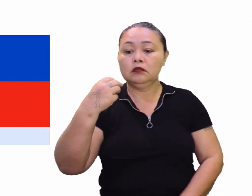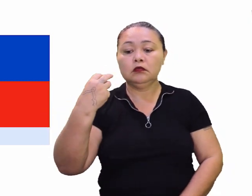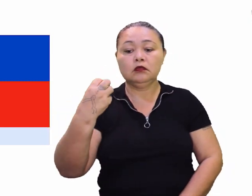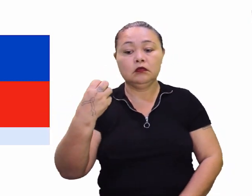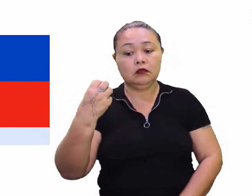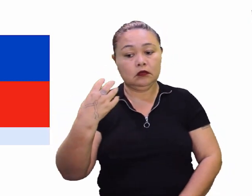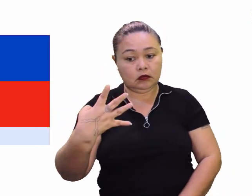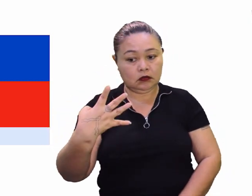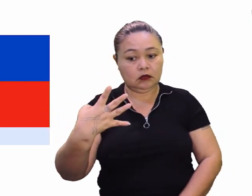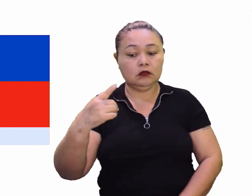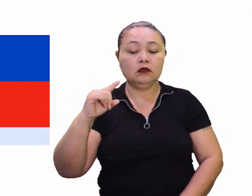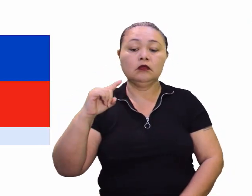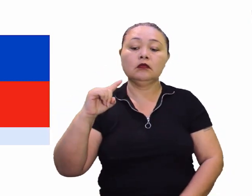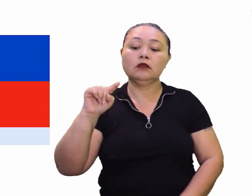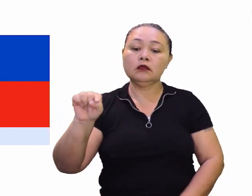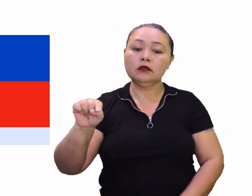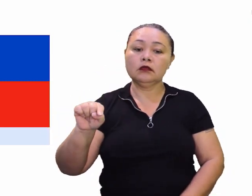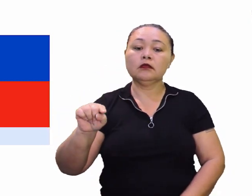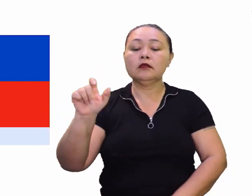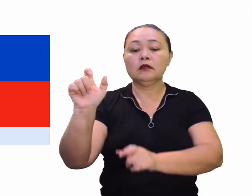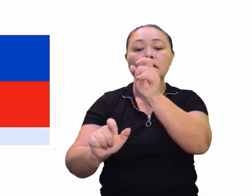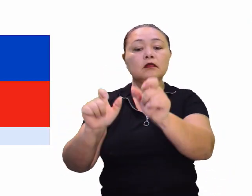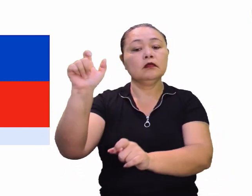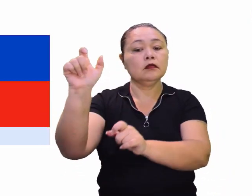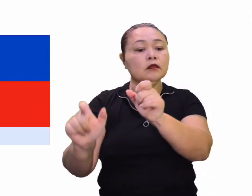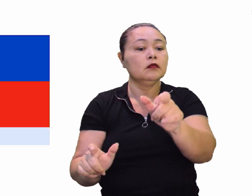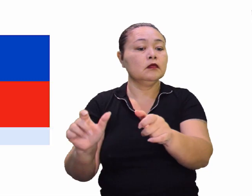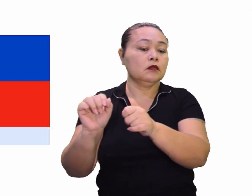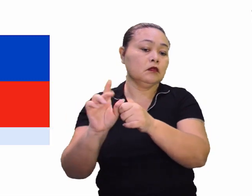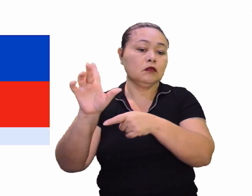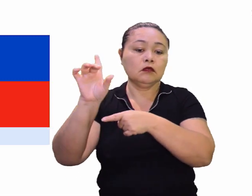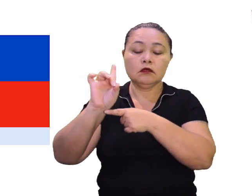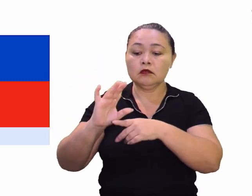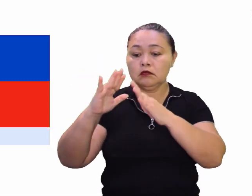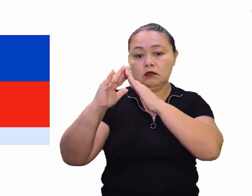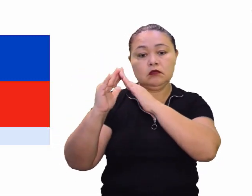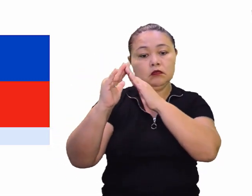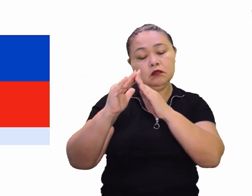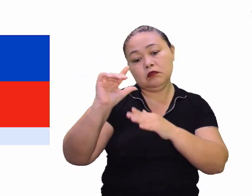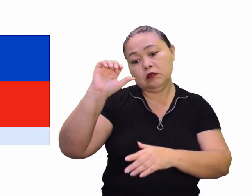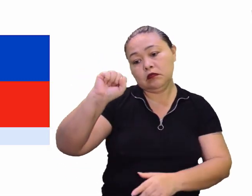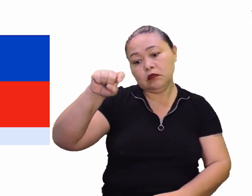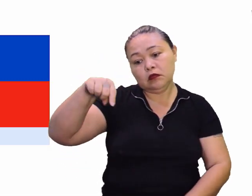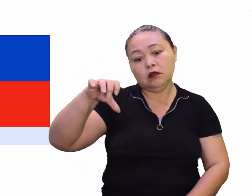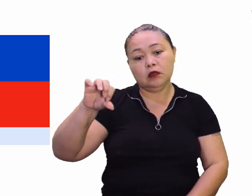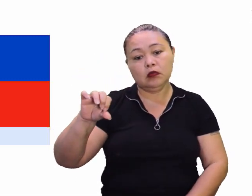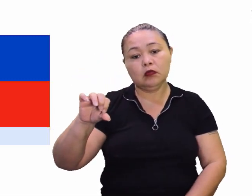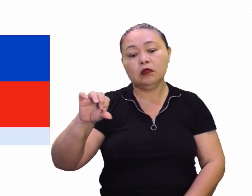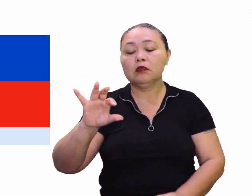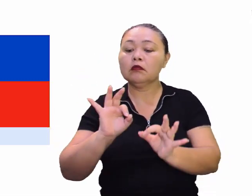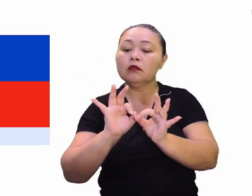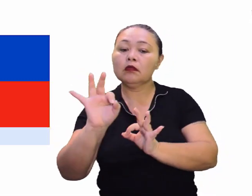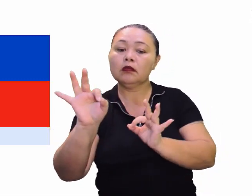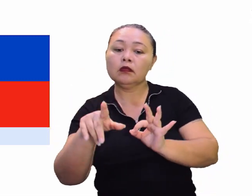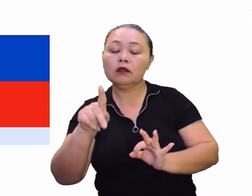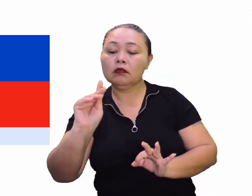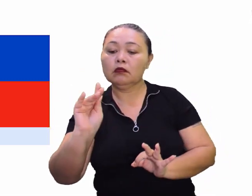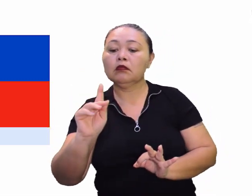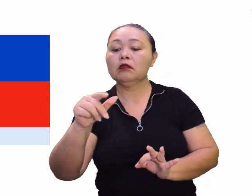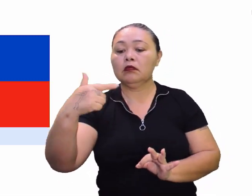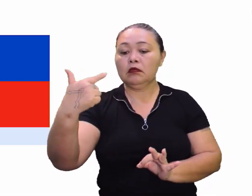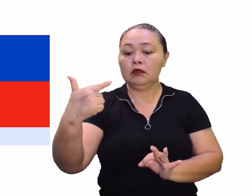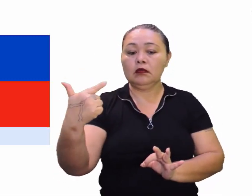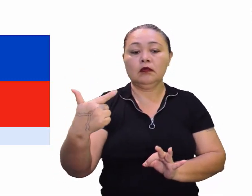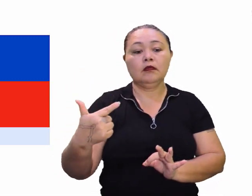145.934.000 habitantes. Densidade demográfica é baixa na Rússia, né? 8,9 habitantes em cada